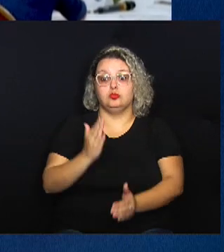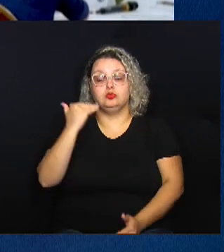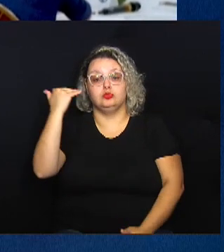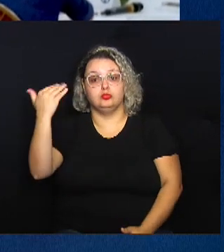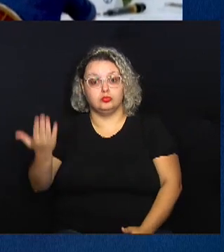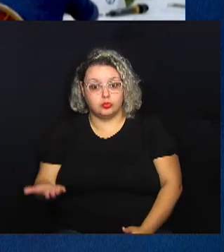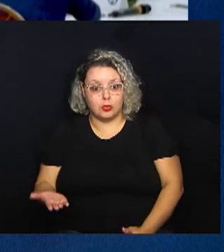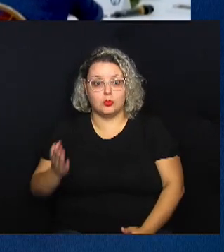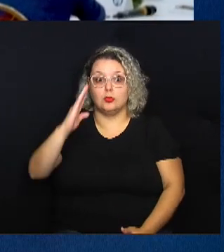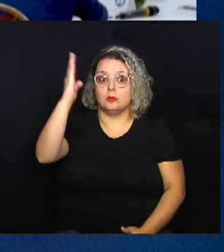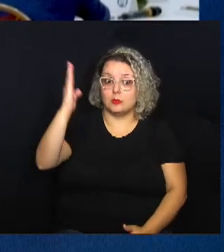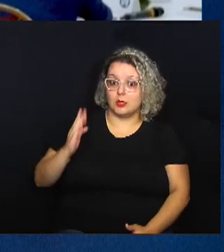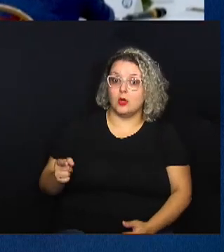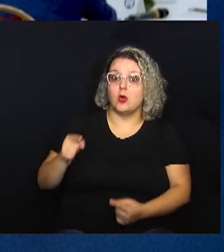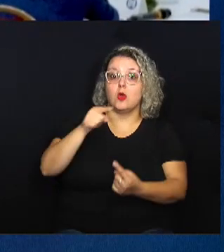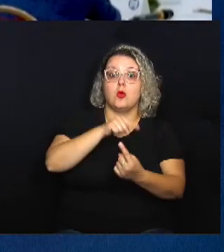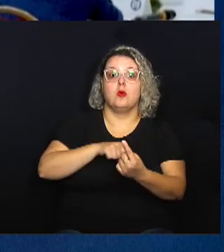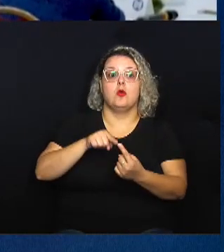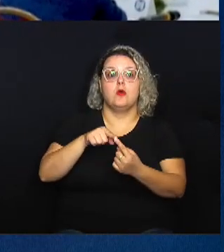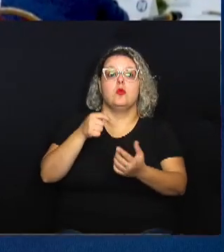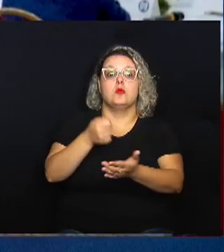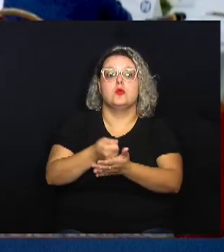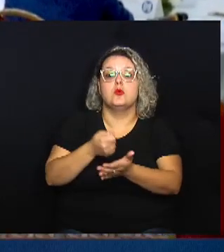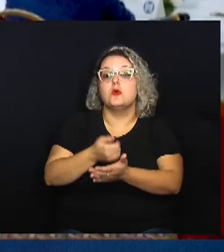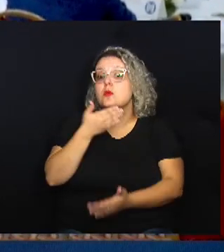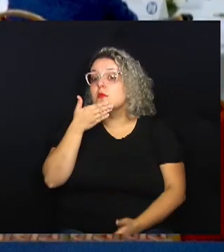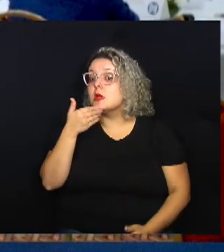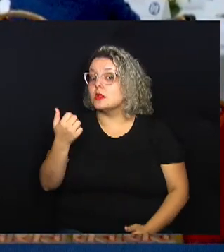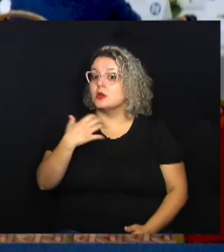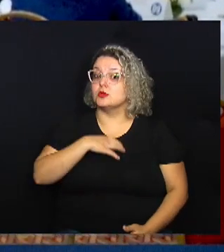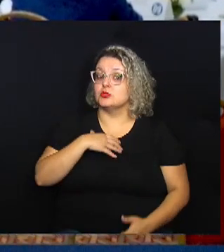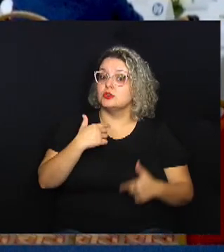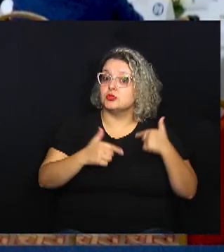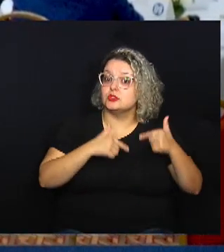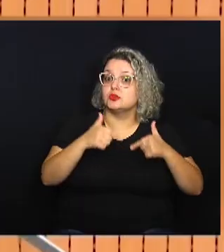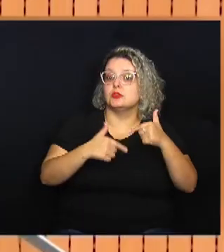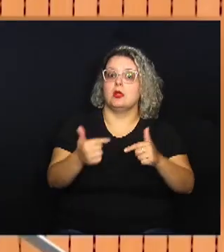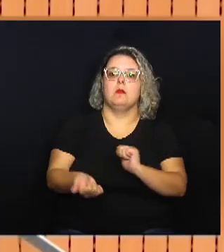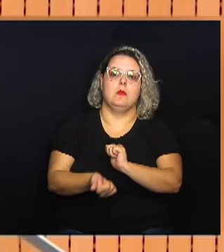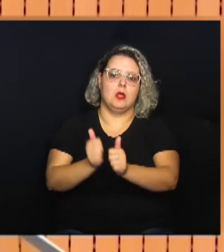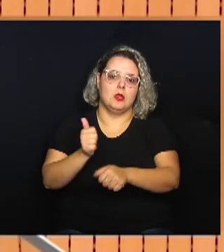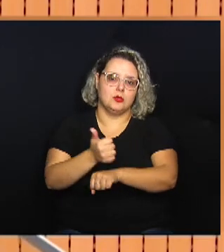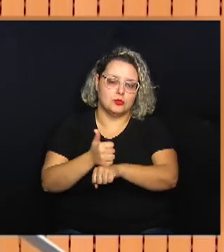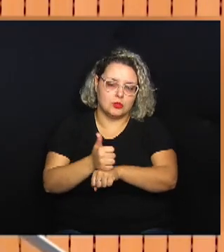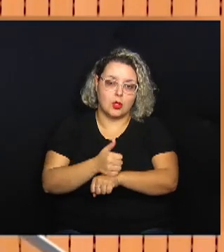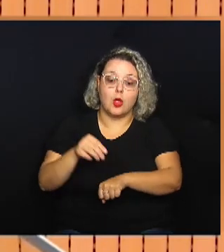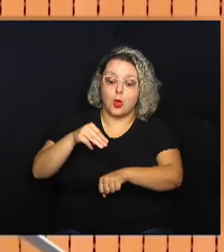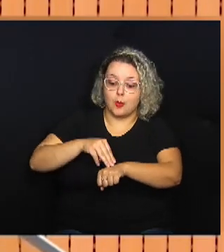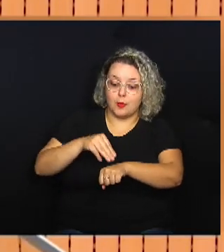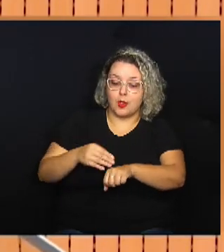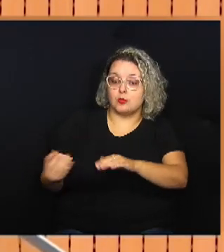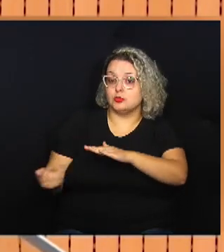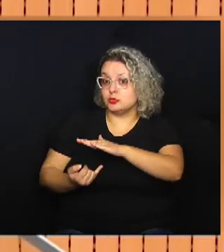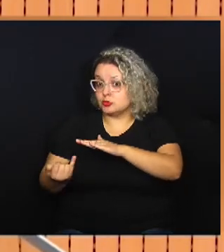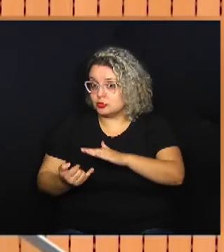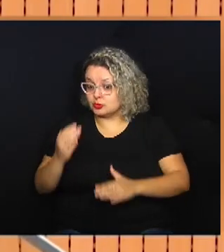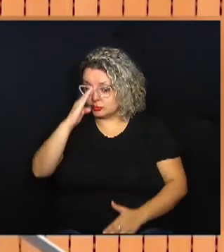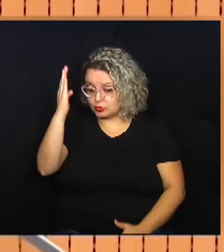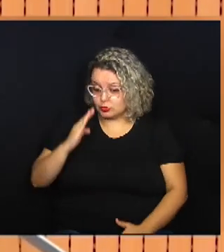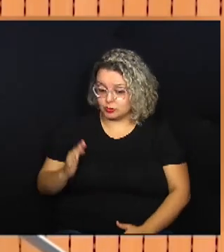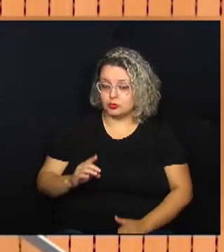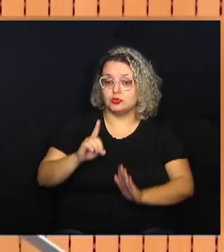Brasil com o objetivo de cobrar melhores condições de trabalho para os atletas membro do Instituto Brasileiro de direito